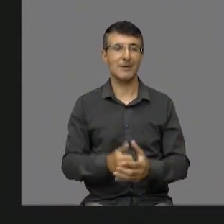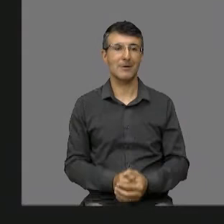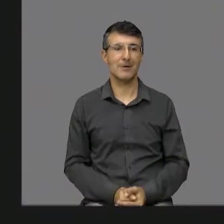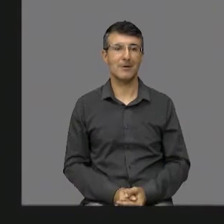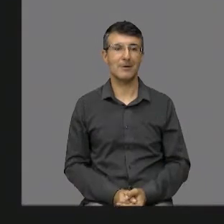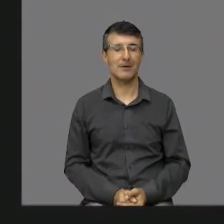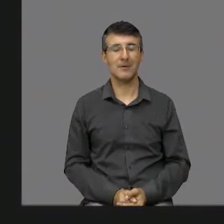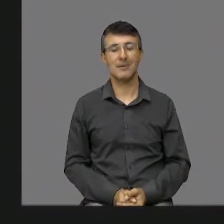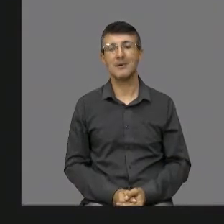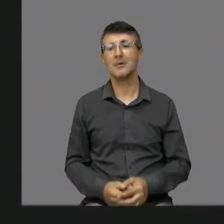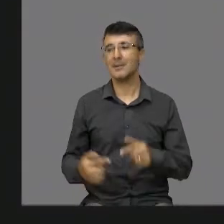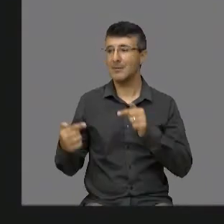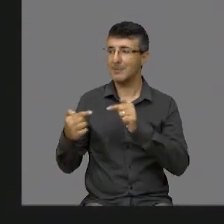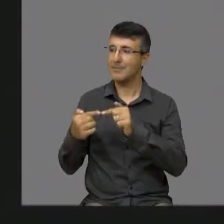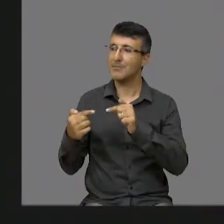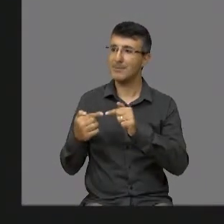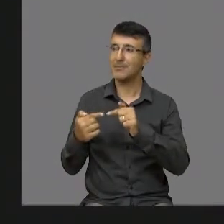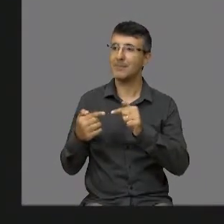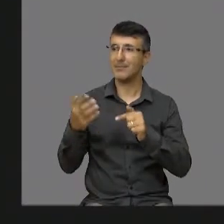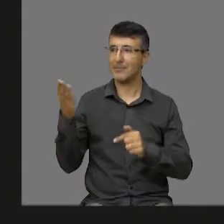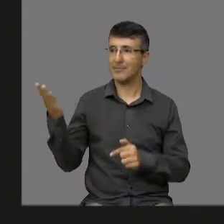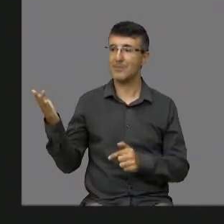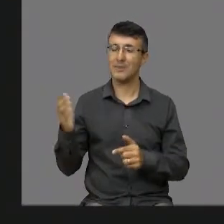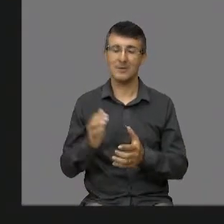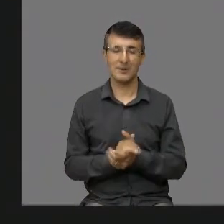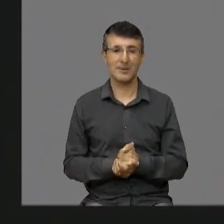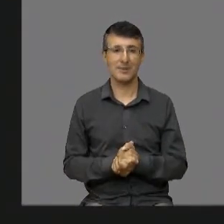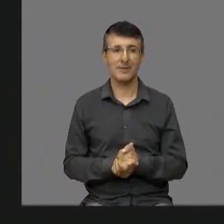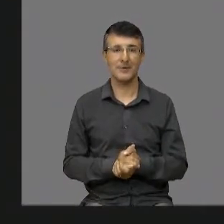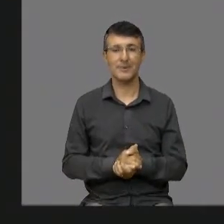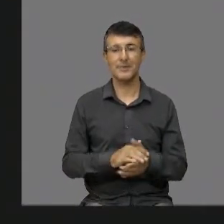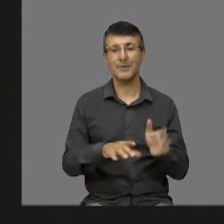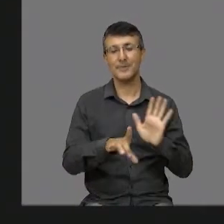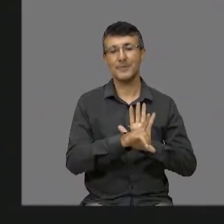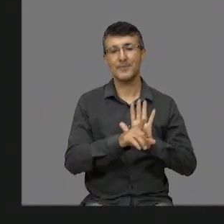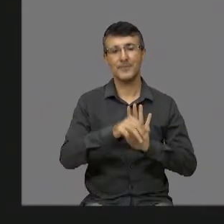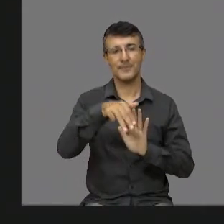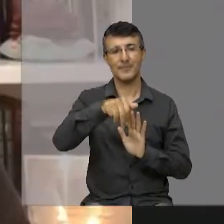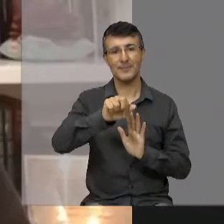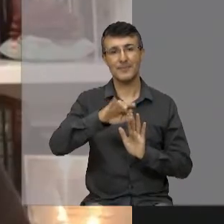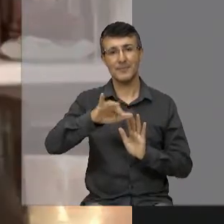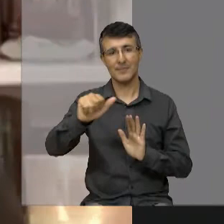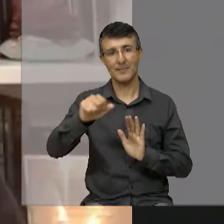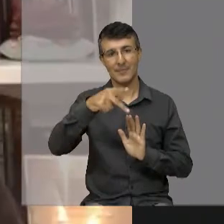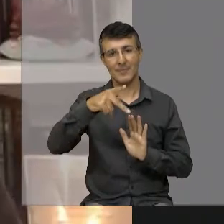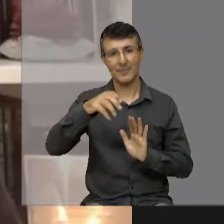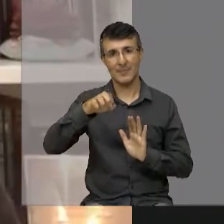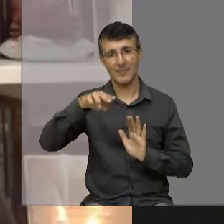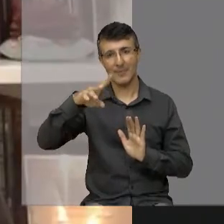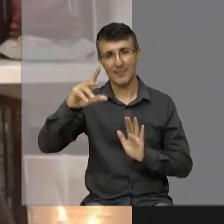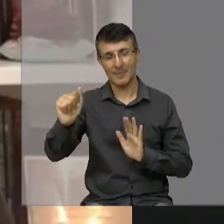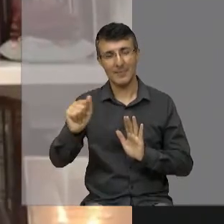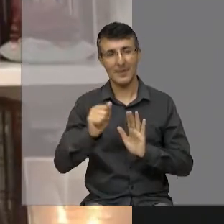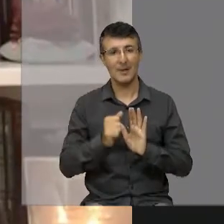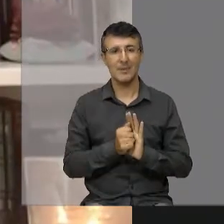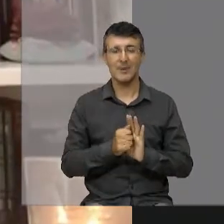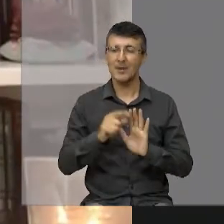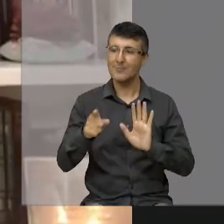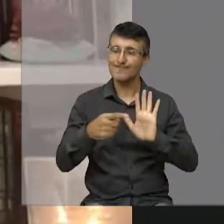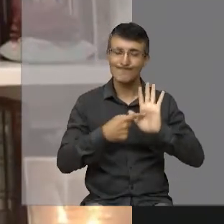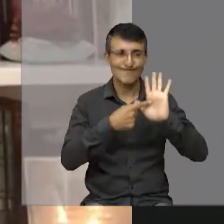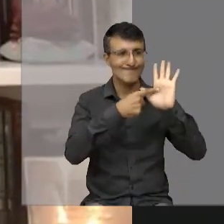você plenamente, né? Aliás, a Lei Maria da Penha, eu acho que o grande diferencial dela é trazer de uma forma muito